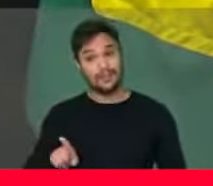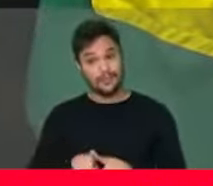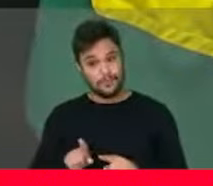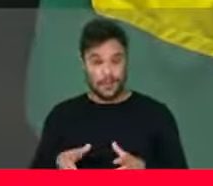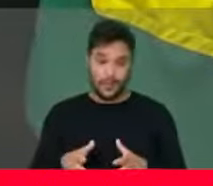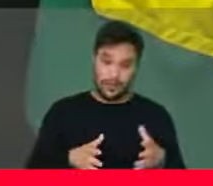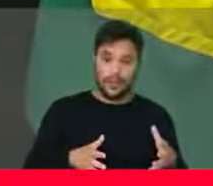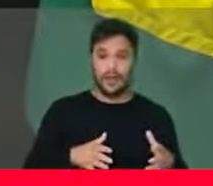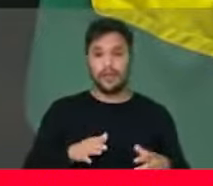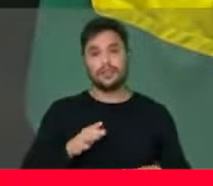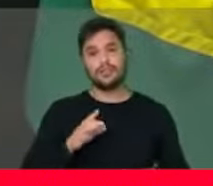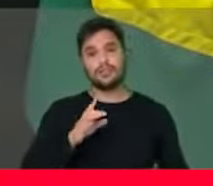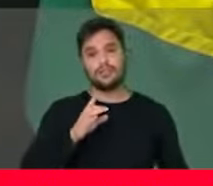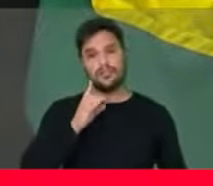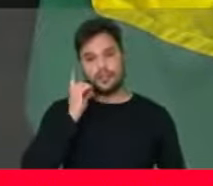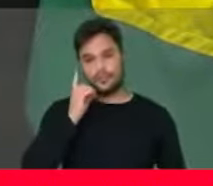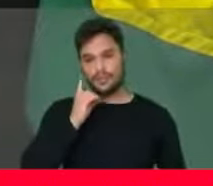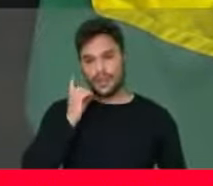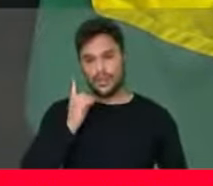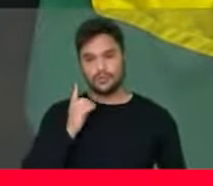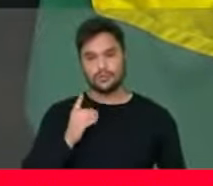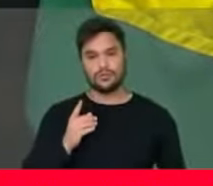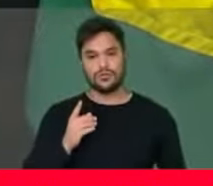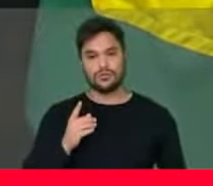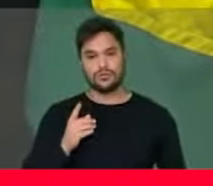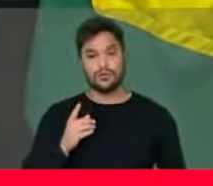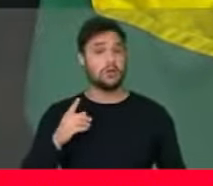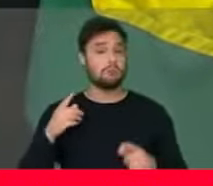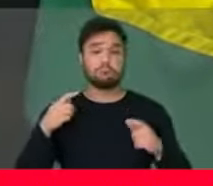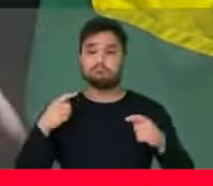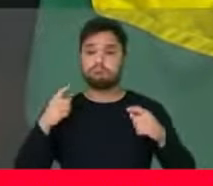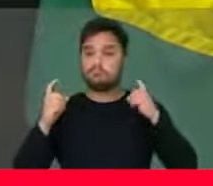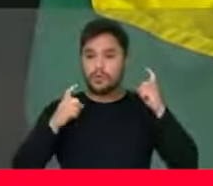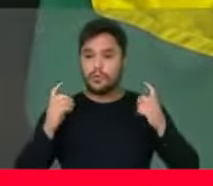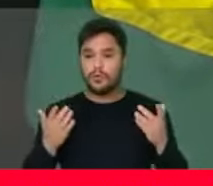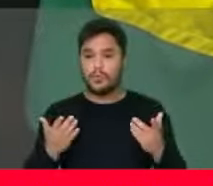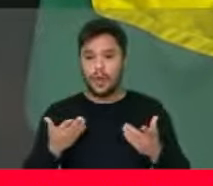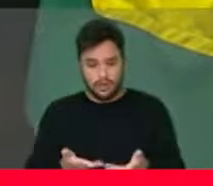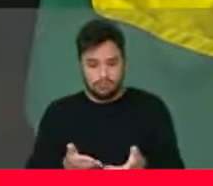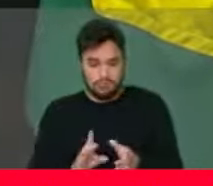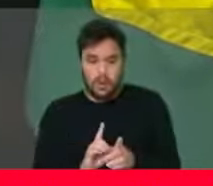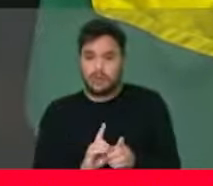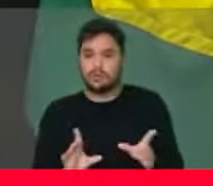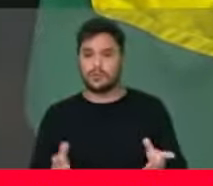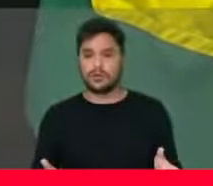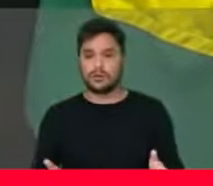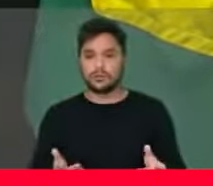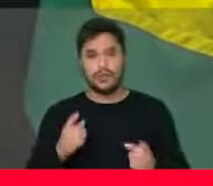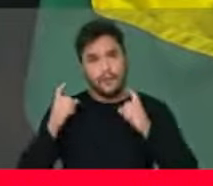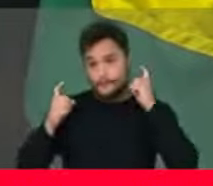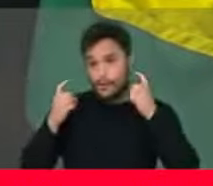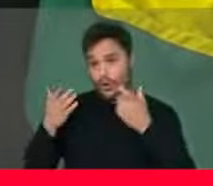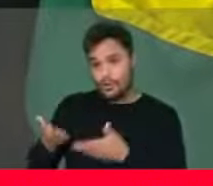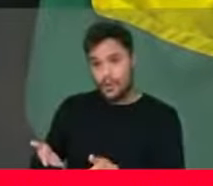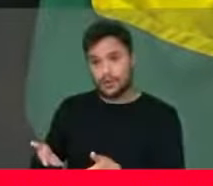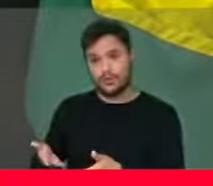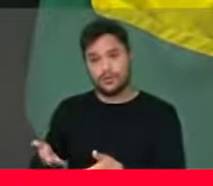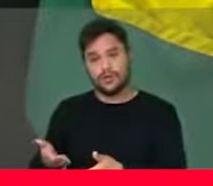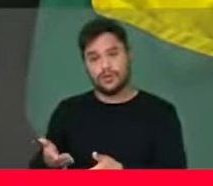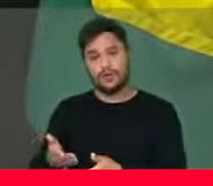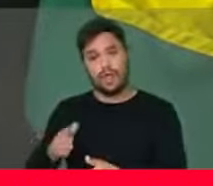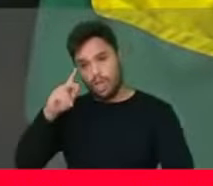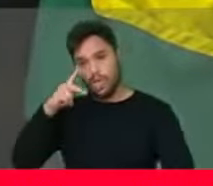de deputados que estão despreocupados com a democracia e preocupados apenas com seus